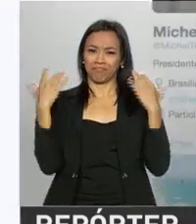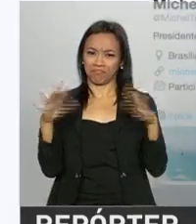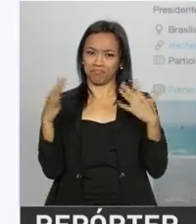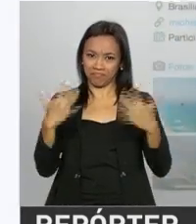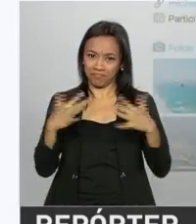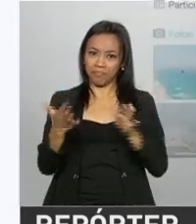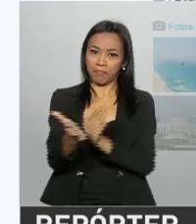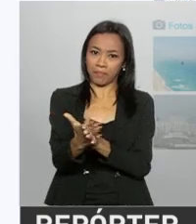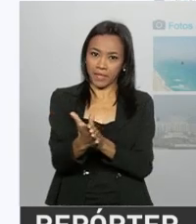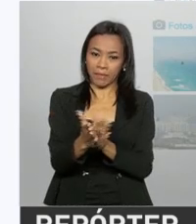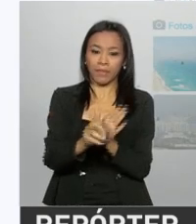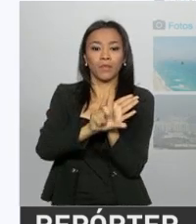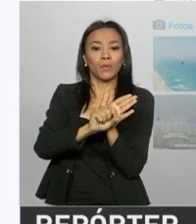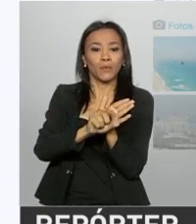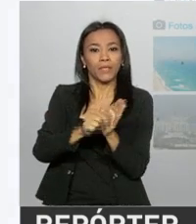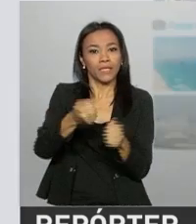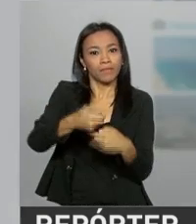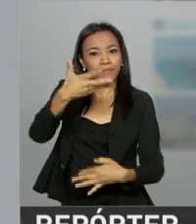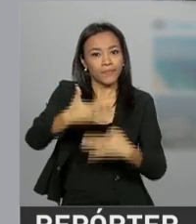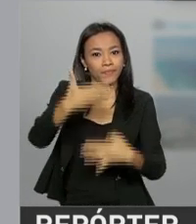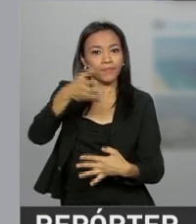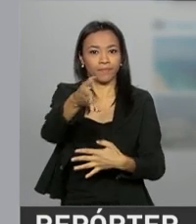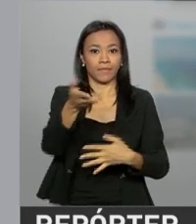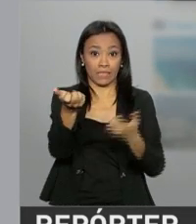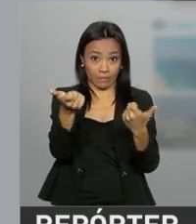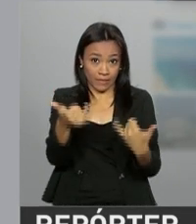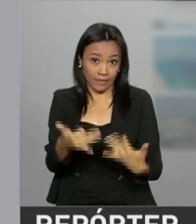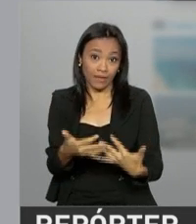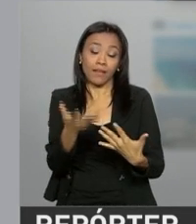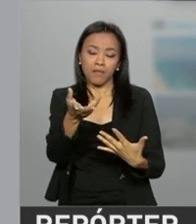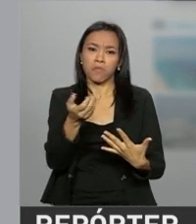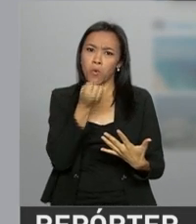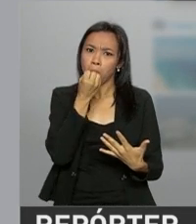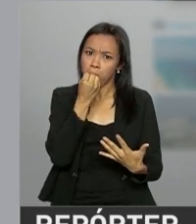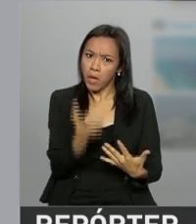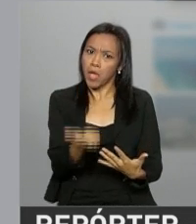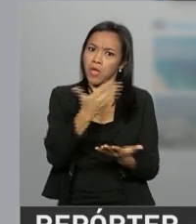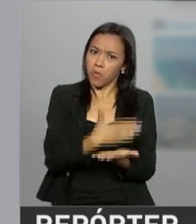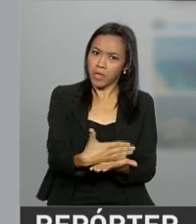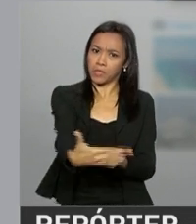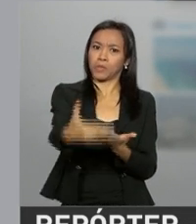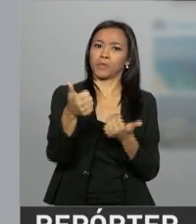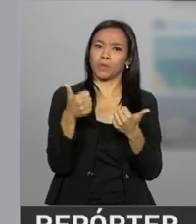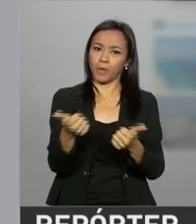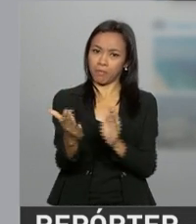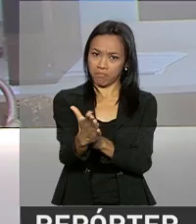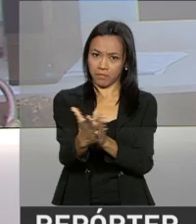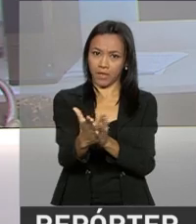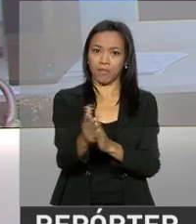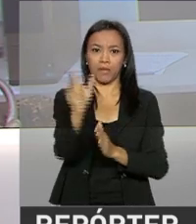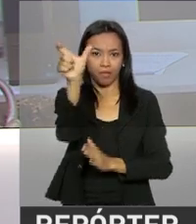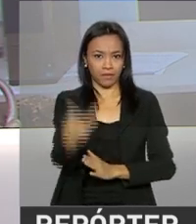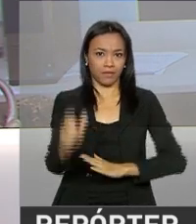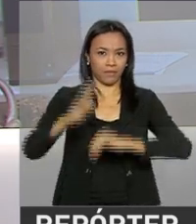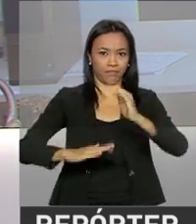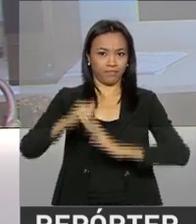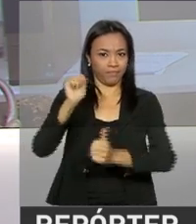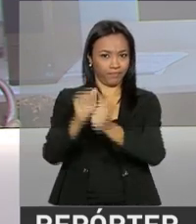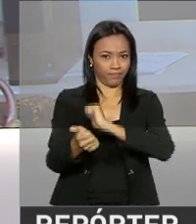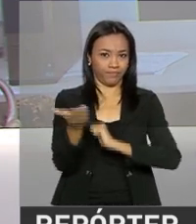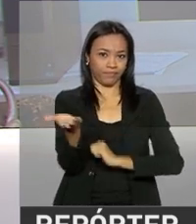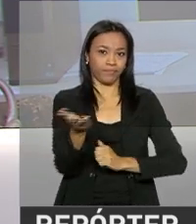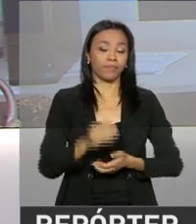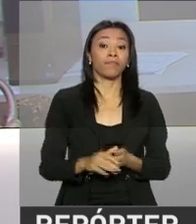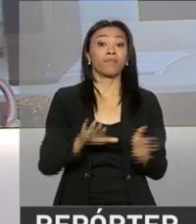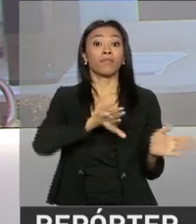a vitória de Isaquias. Ele disse que o Brasil começou o dia bem e deu parabéns ao atleta. E o Brasil